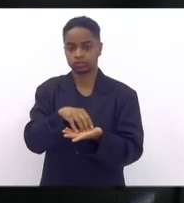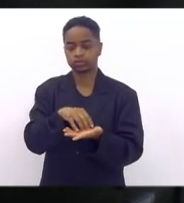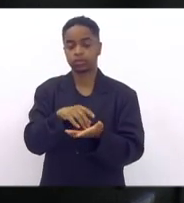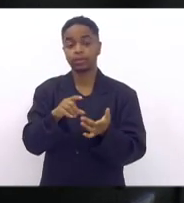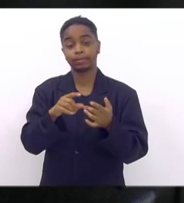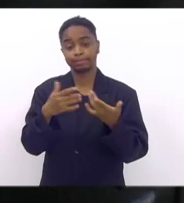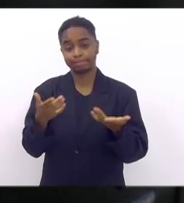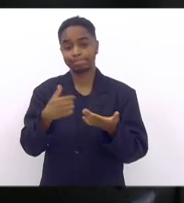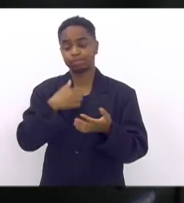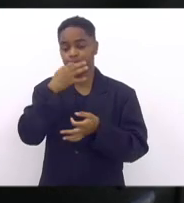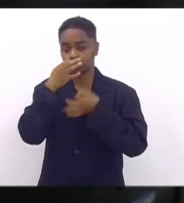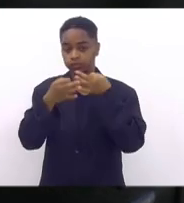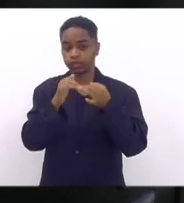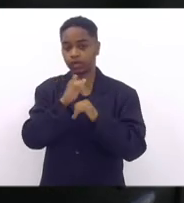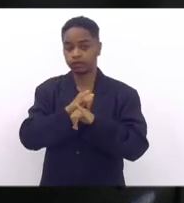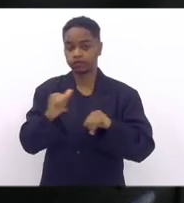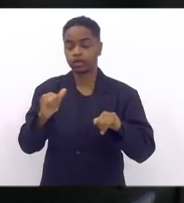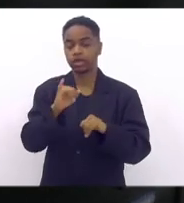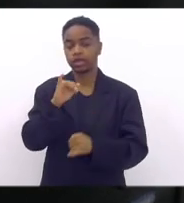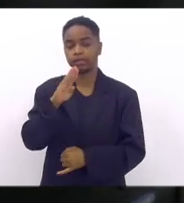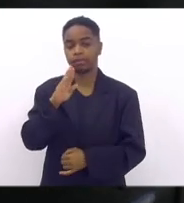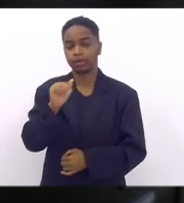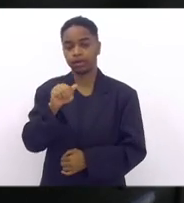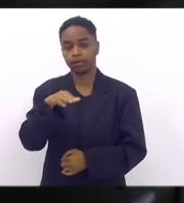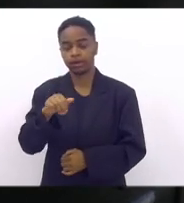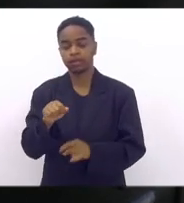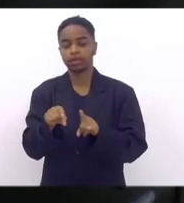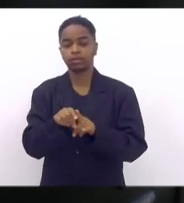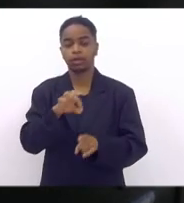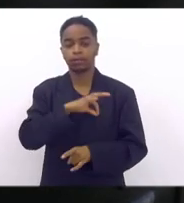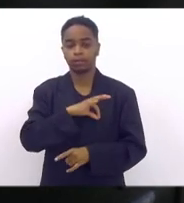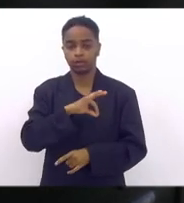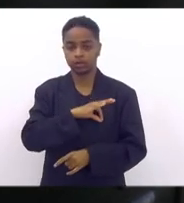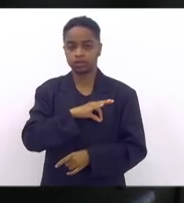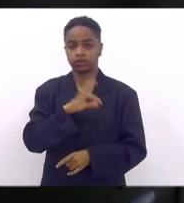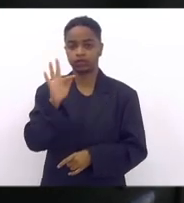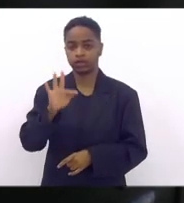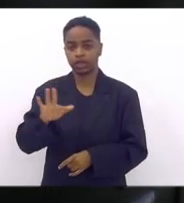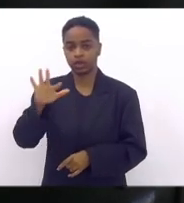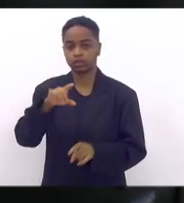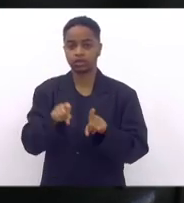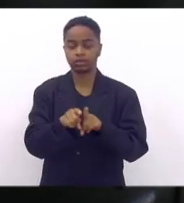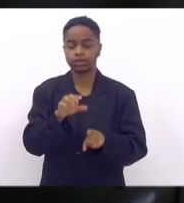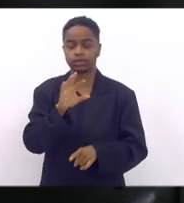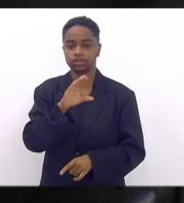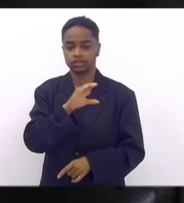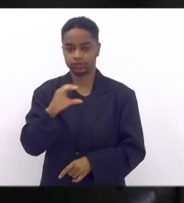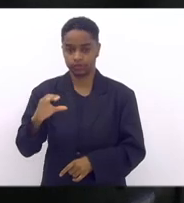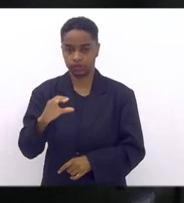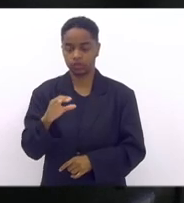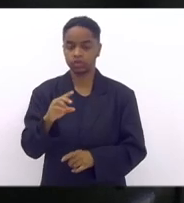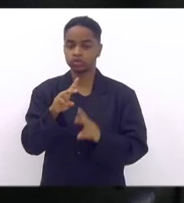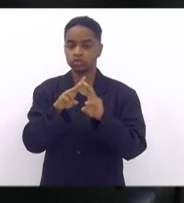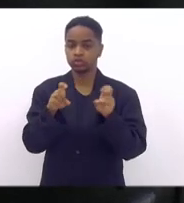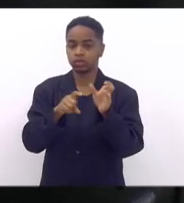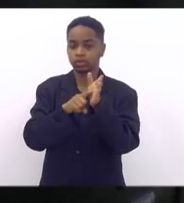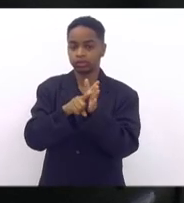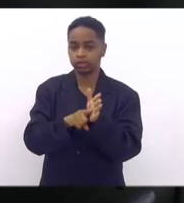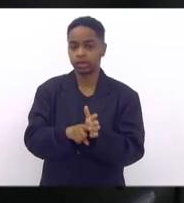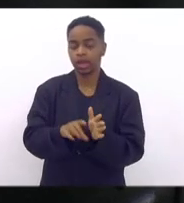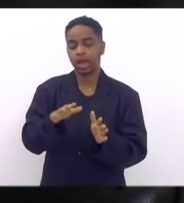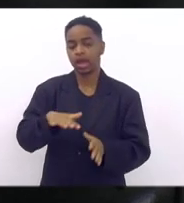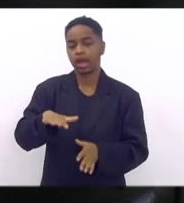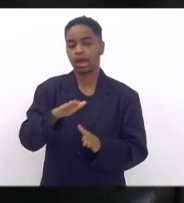IBAMA a polícia federal e a polícia civil para que informem a existência de inquéritos conclusos ou em andamento acerca de crimes